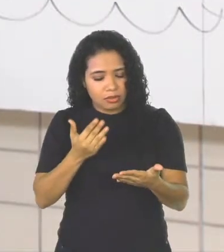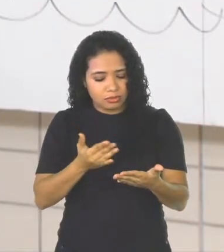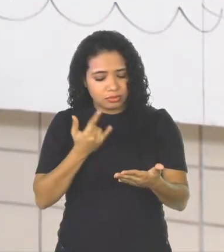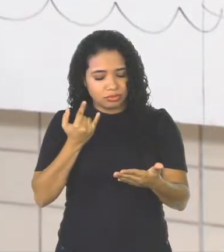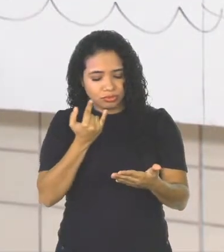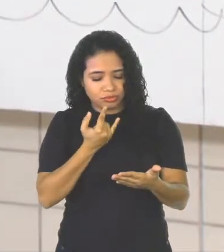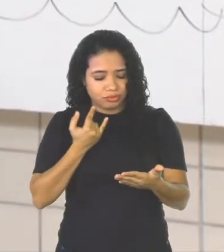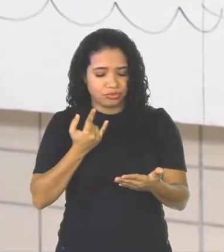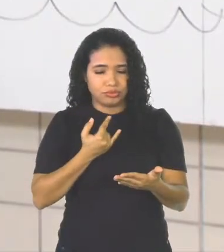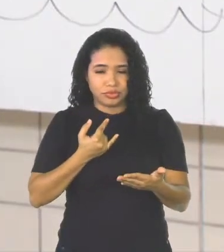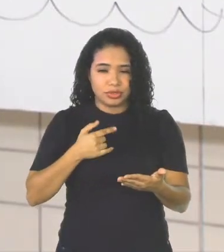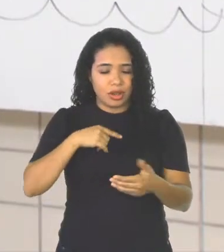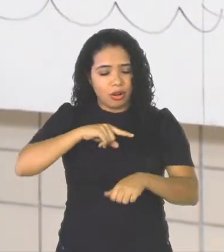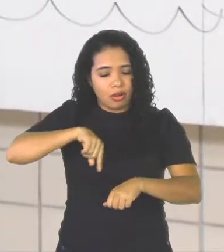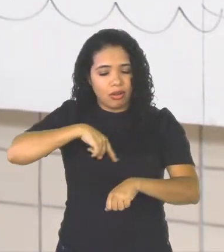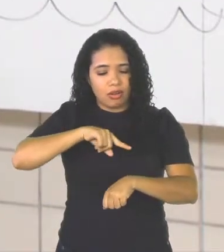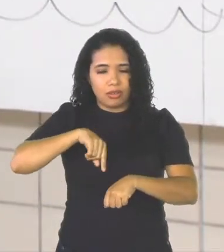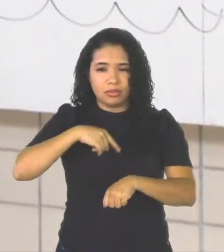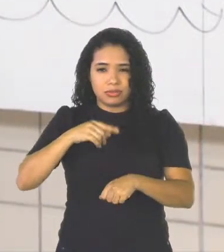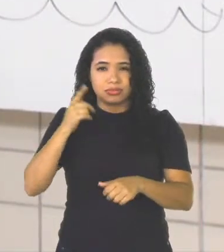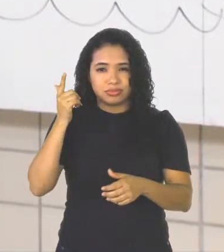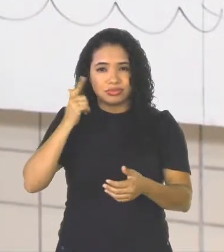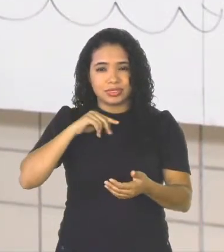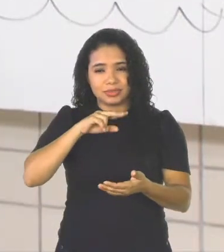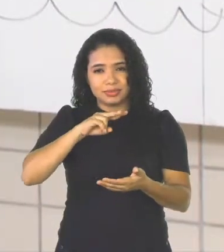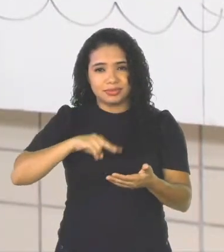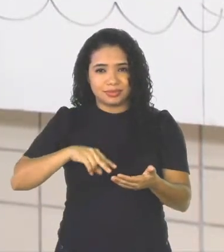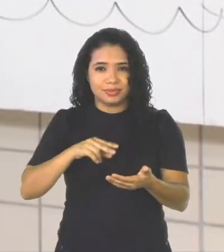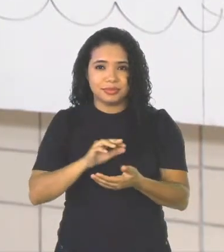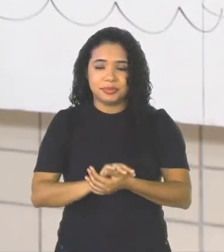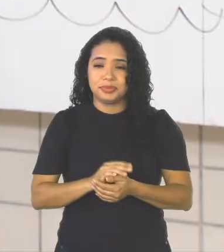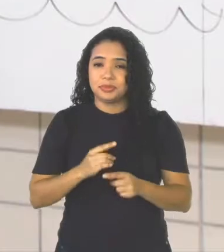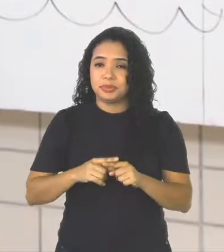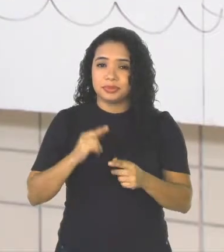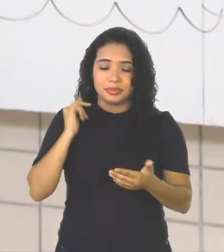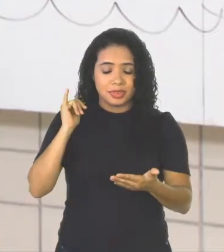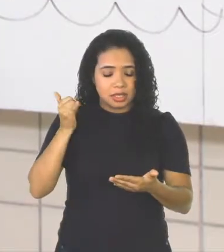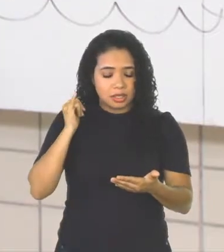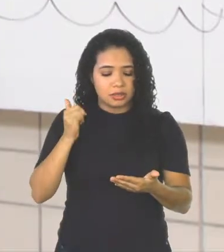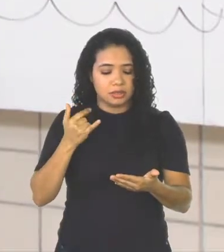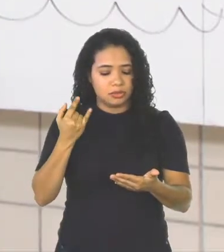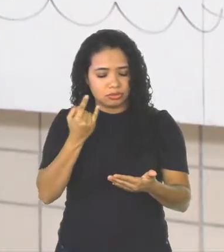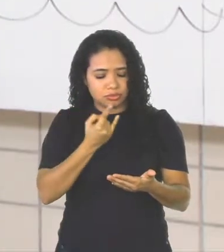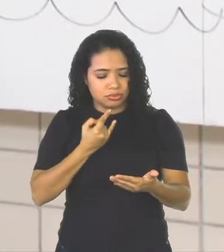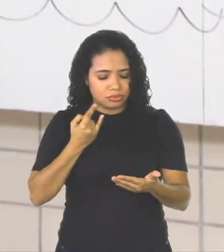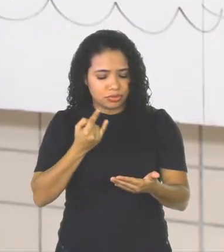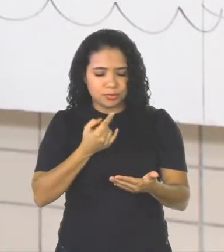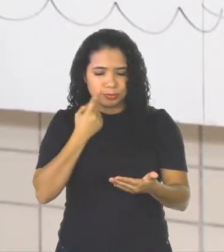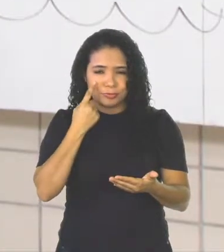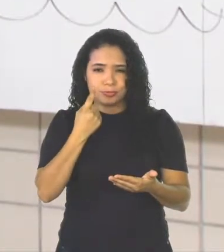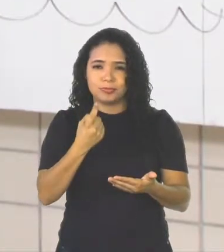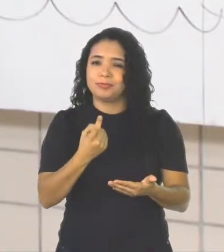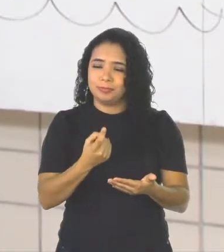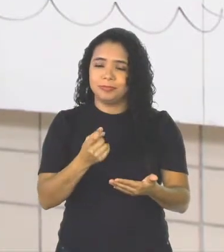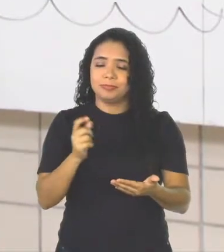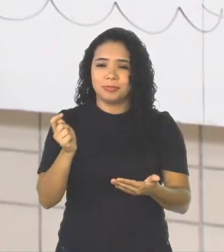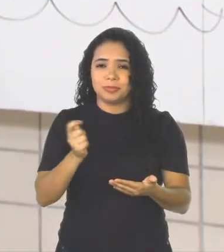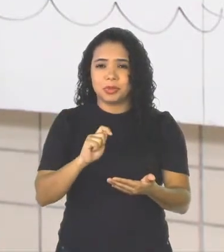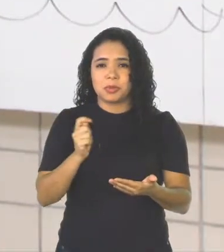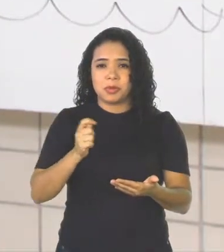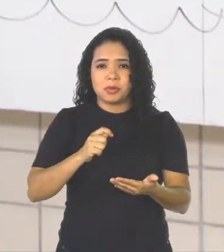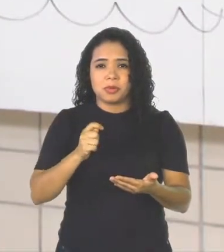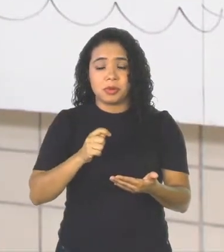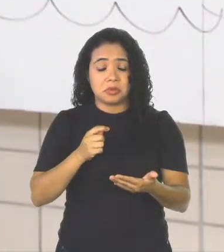eu não vou dar conta de ler esse livro, mas vai dar sim, porque a narrativa ela é tão envolvente, ela é tão interessante, que